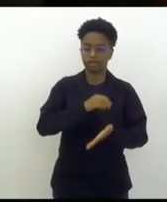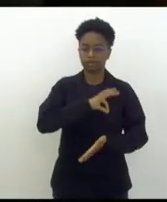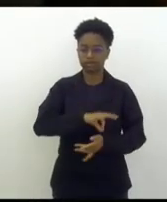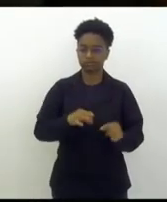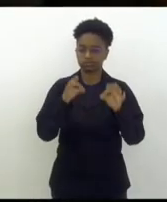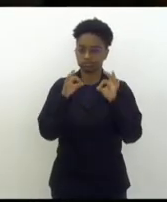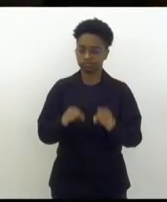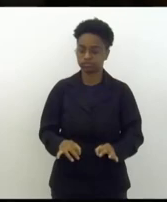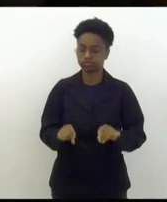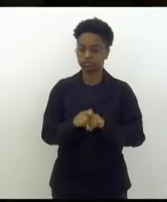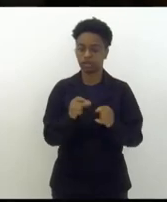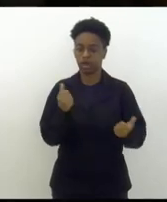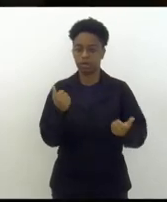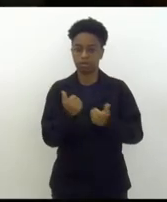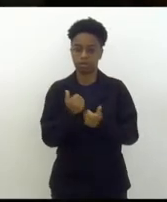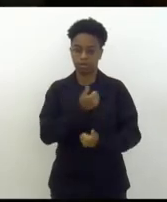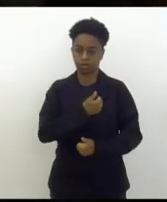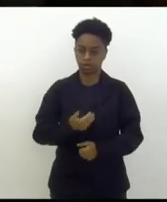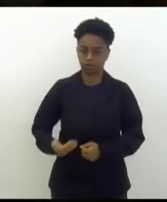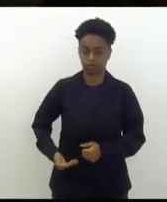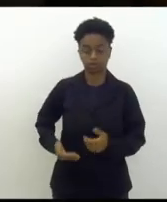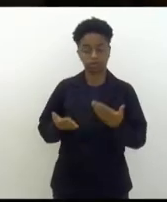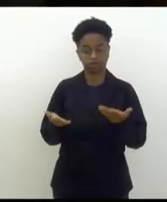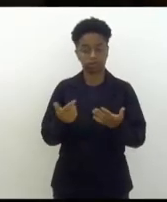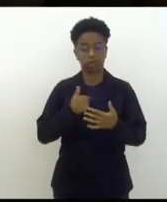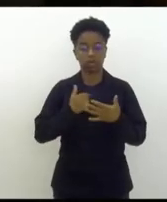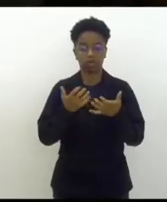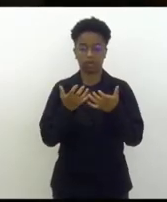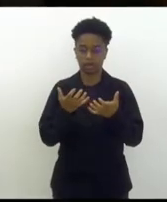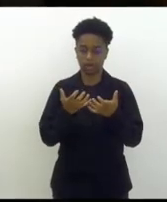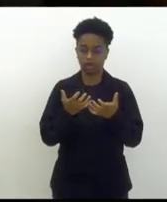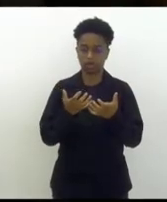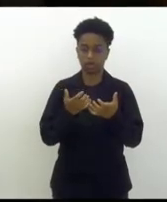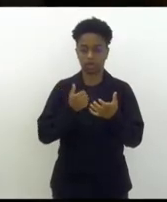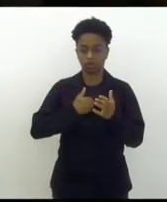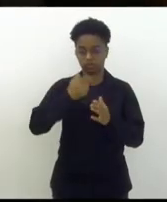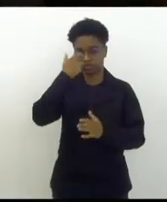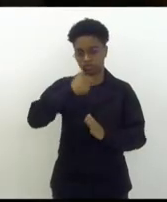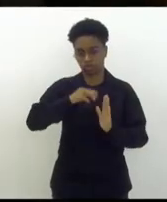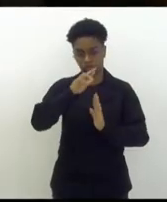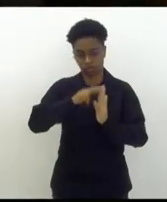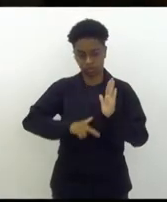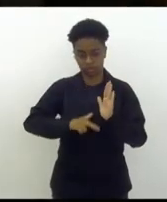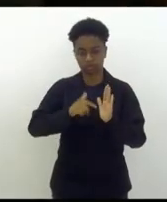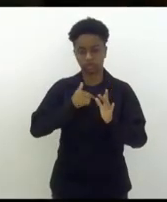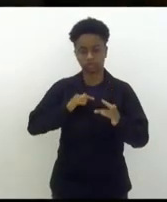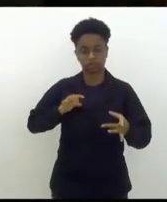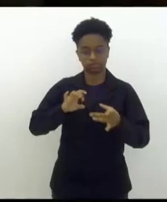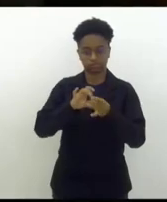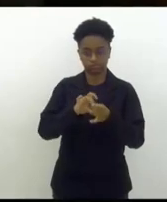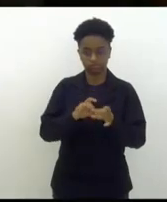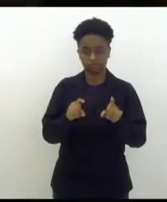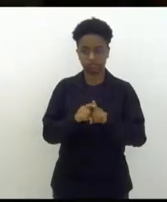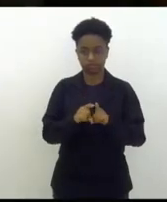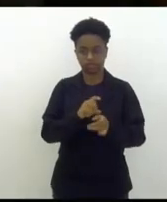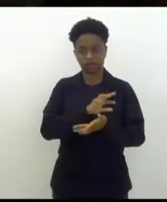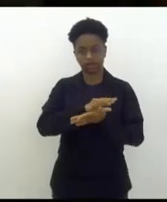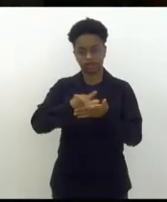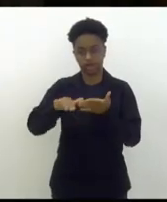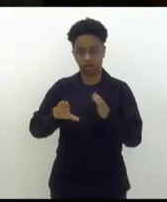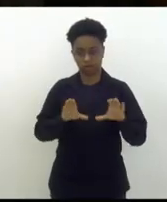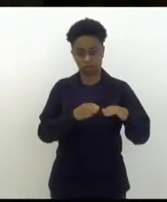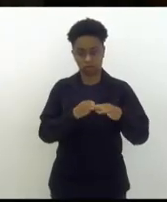suporte governamental Então queria eu como roteirista que sou me somando por tanto as diversas